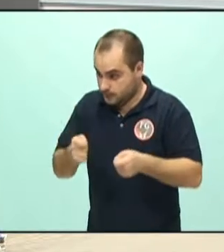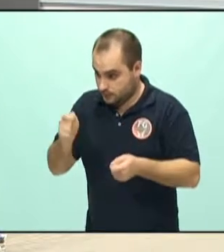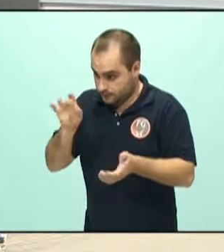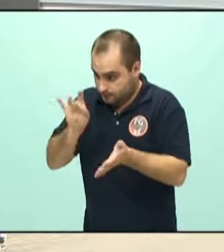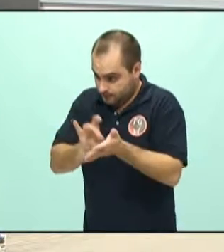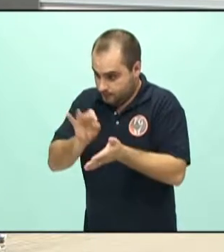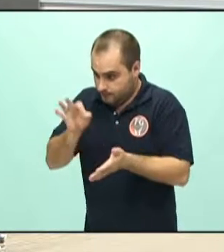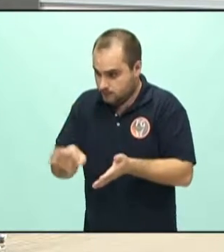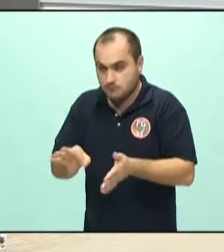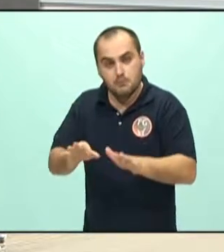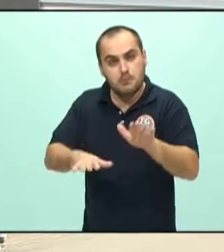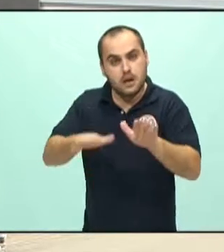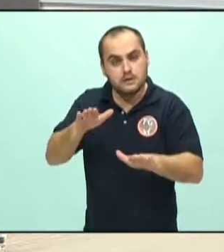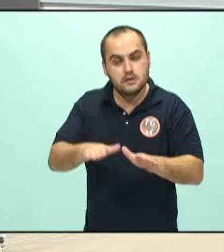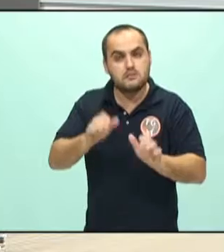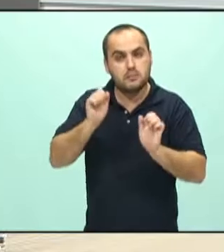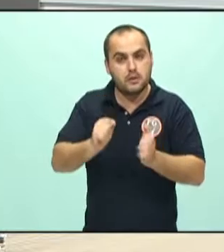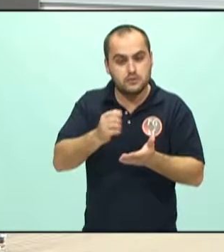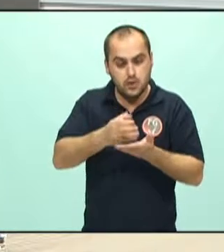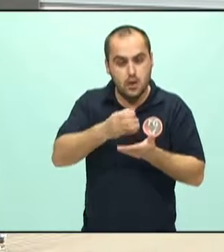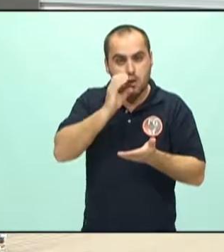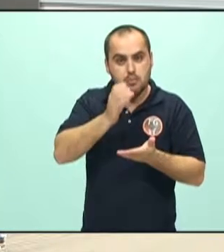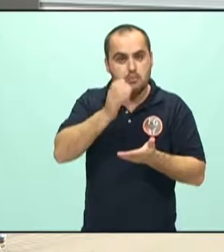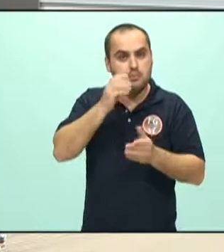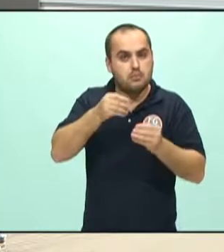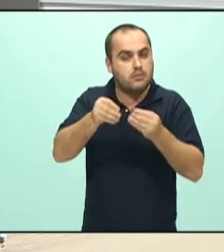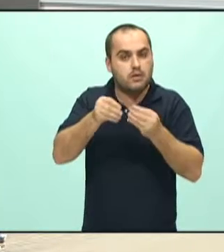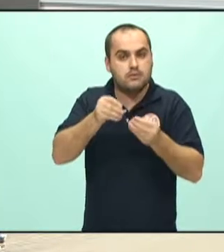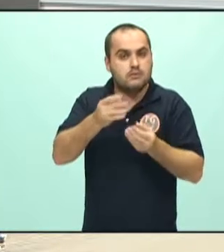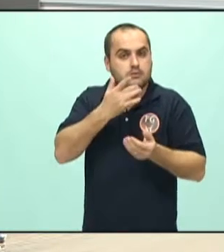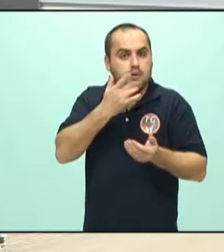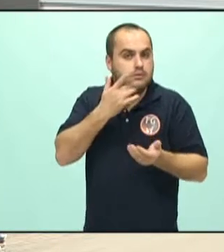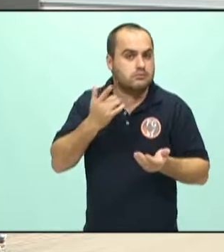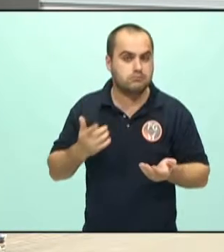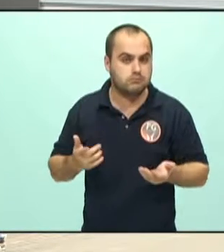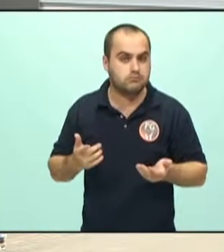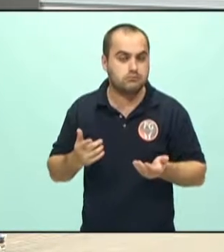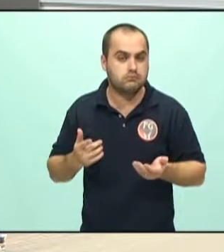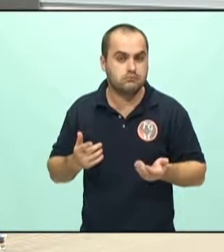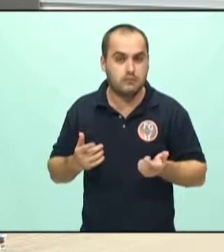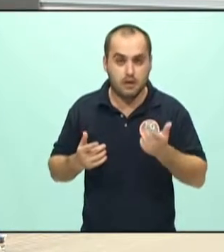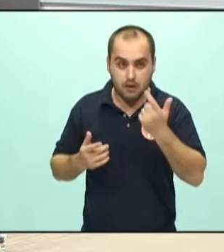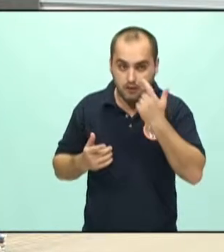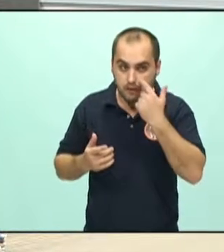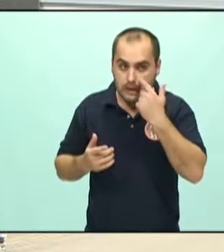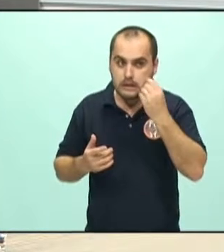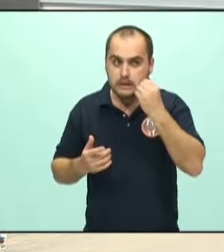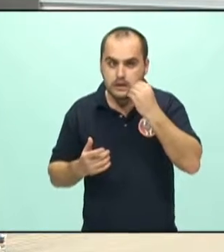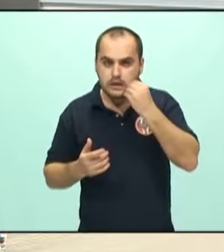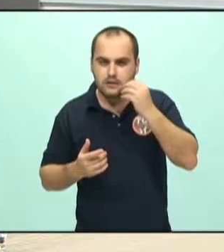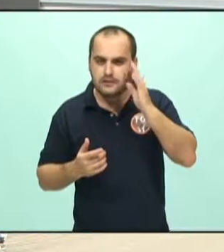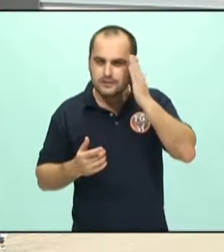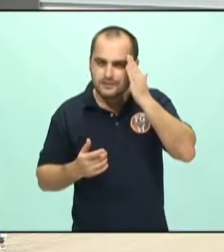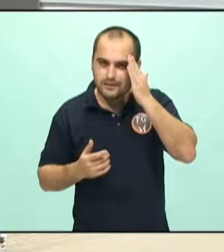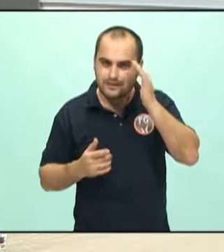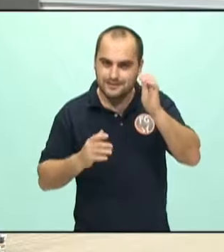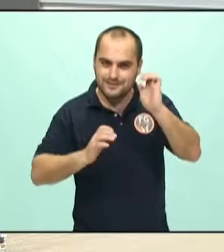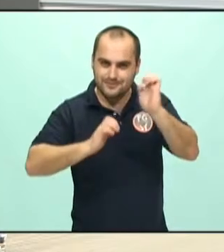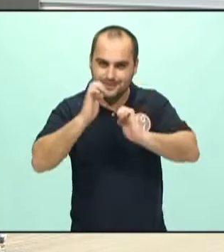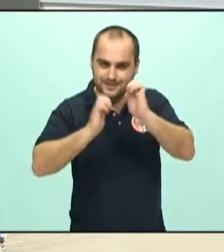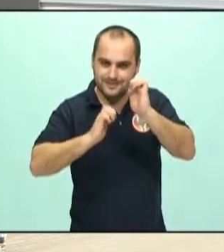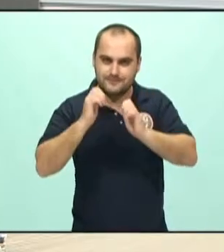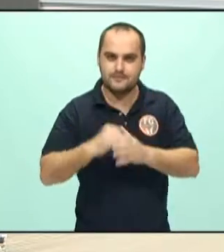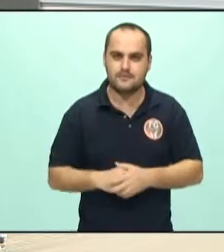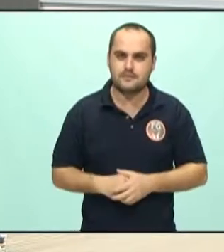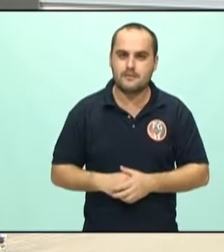posso usar um copo de plástico muitas vezes eu posso guardar e utilizando às vezes a gente vê por exemplo em principalmente empresas né a